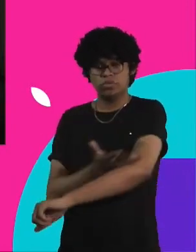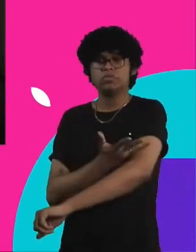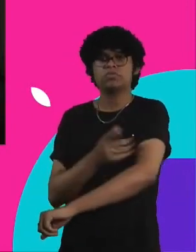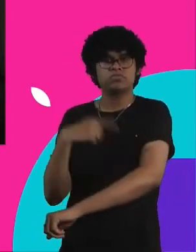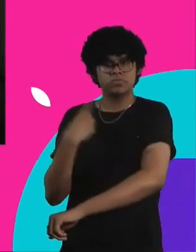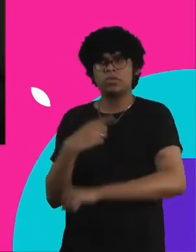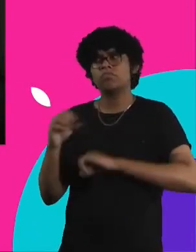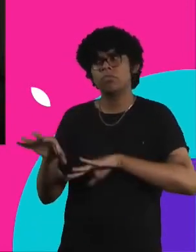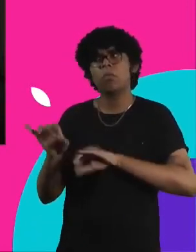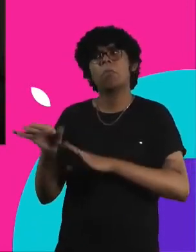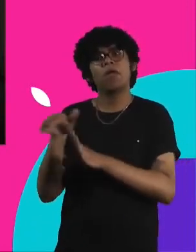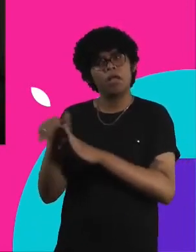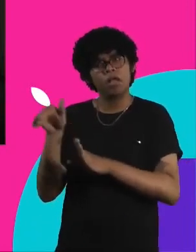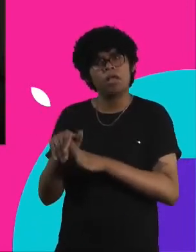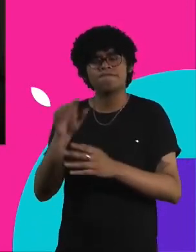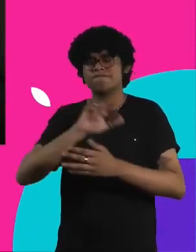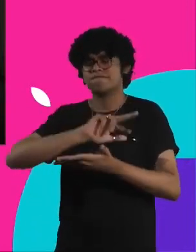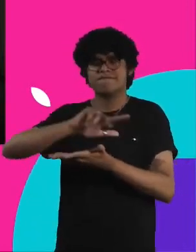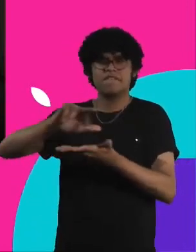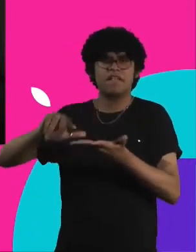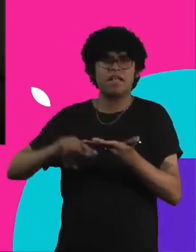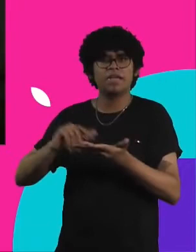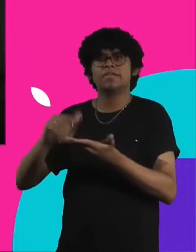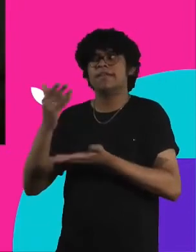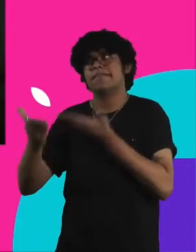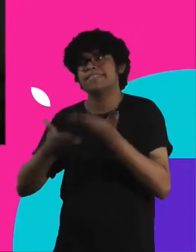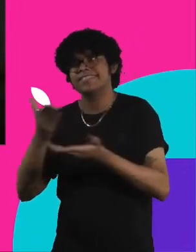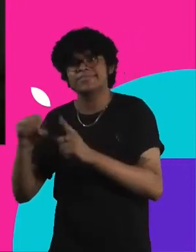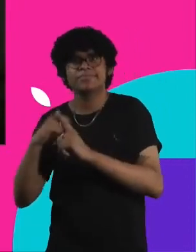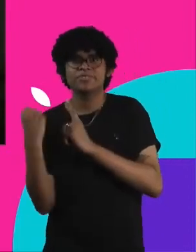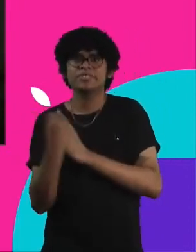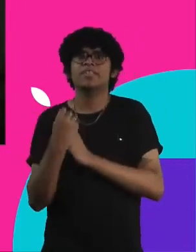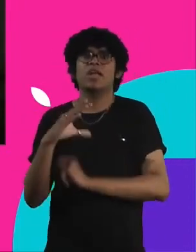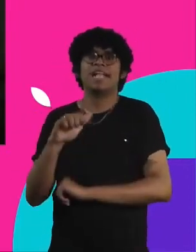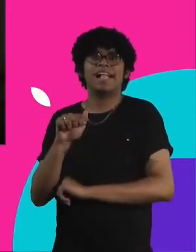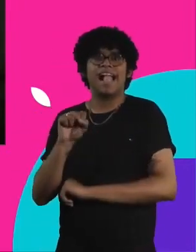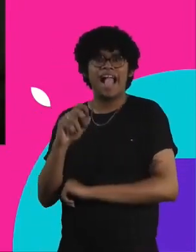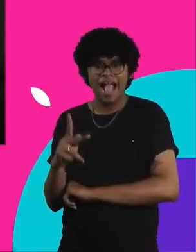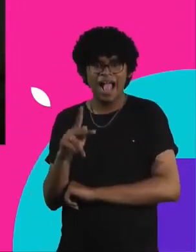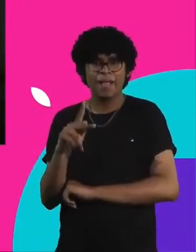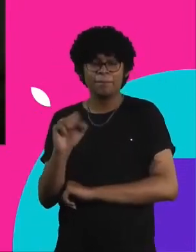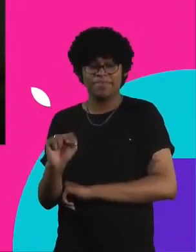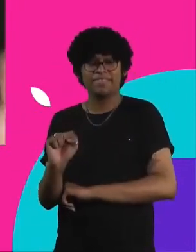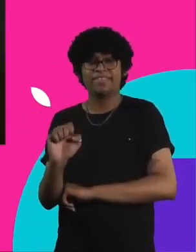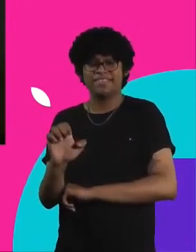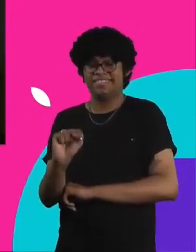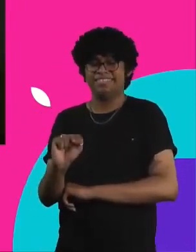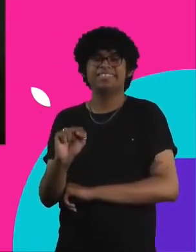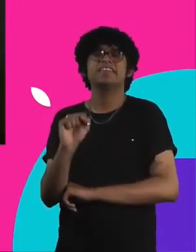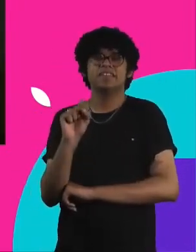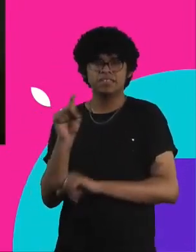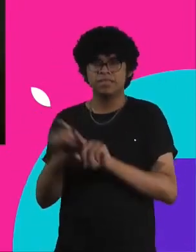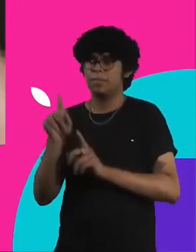várias orientações para atendimento social, de CAPS, de regiões que conseguiam vários movimentos